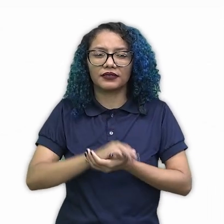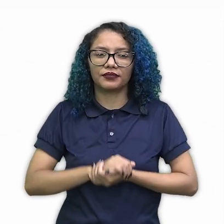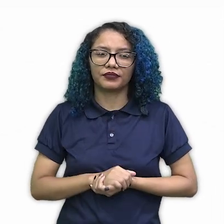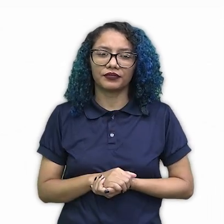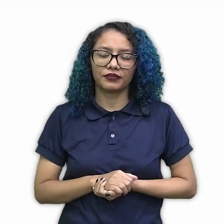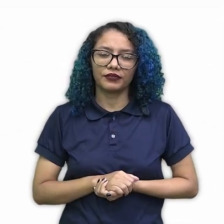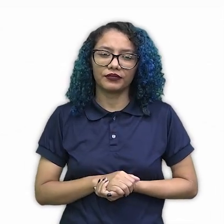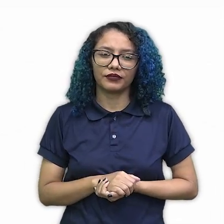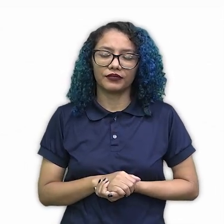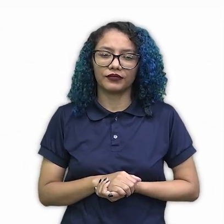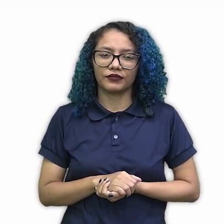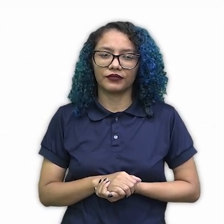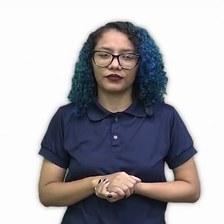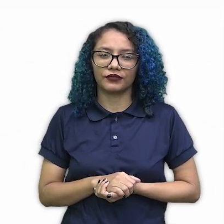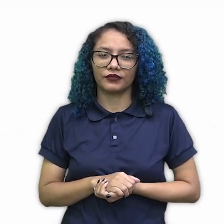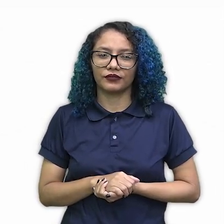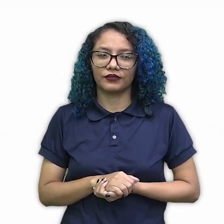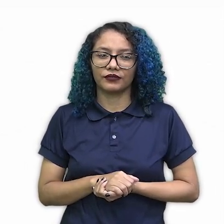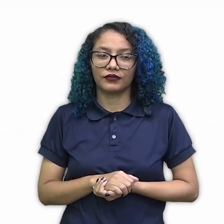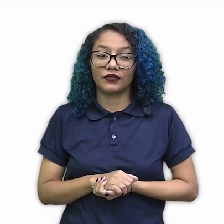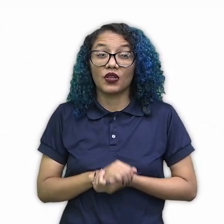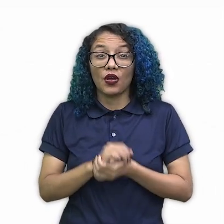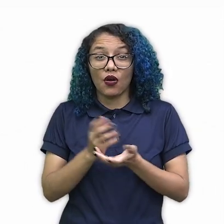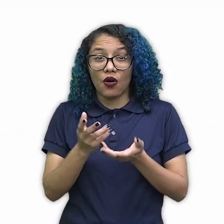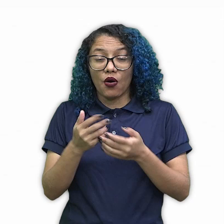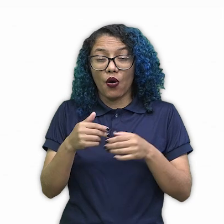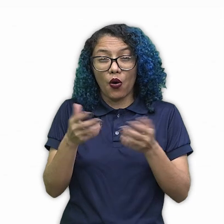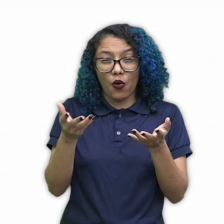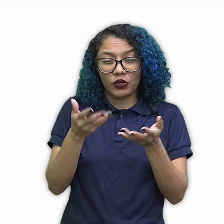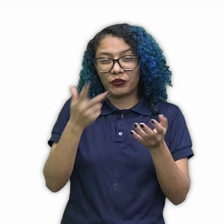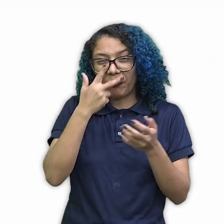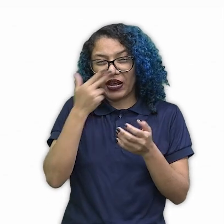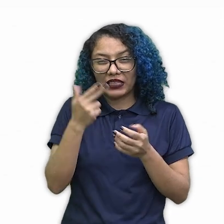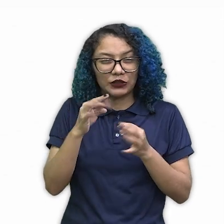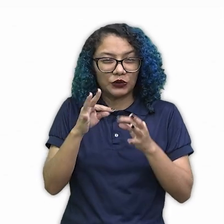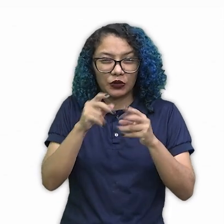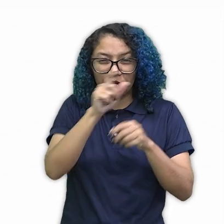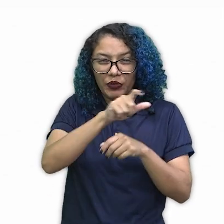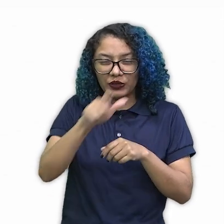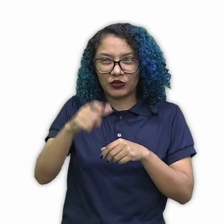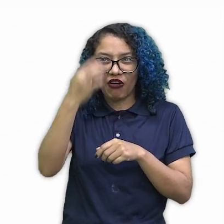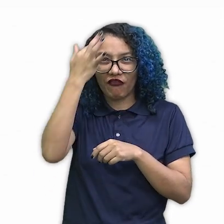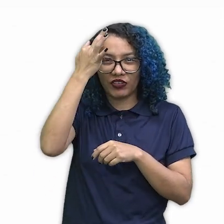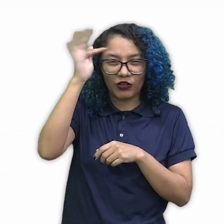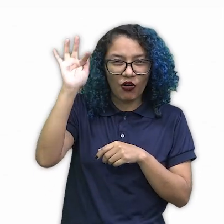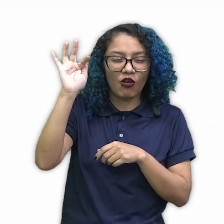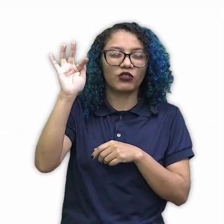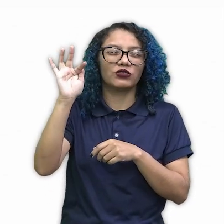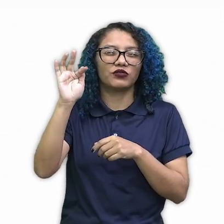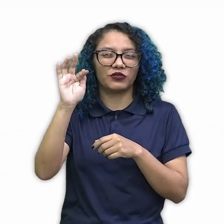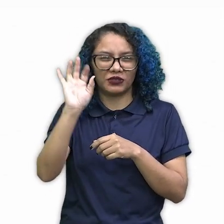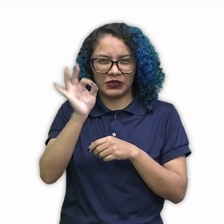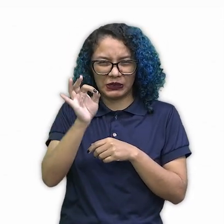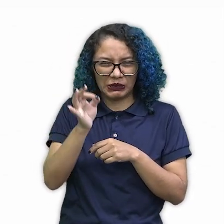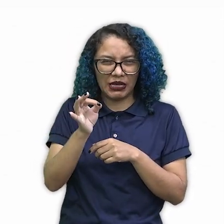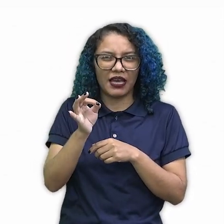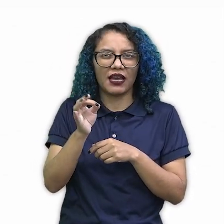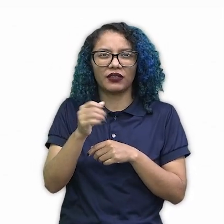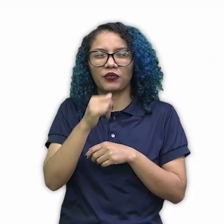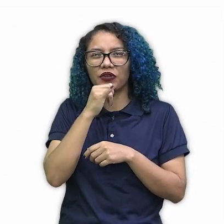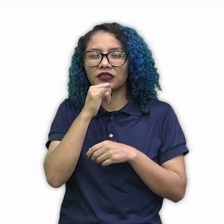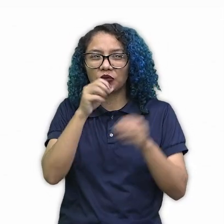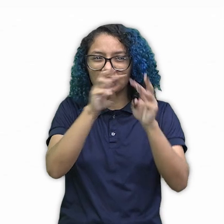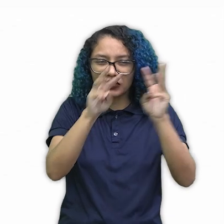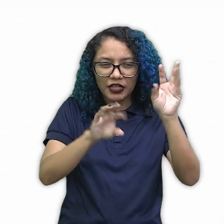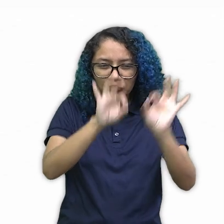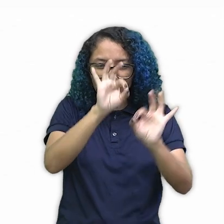isso entre aspas aí, né, porque hoje todo mundo é filósofo, todo mundo é sociólogo, todo mundo é teólogo, todo mundo entra lá, né,